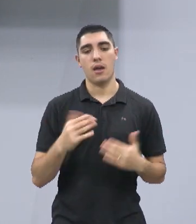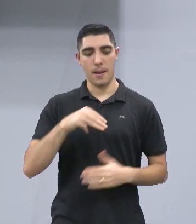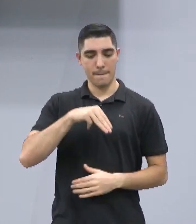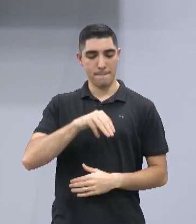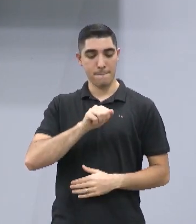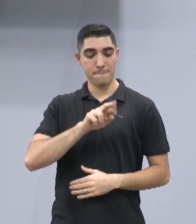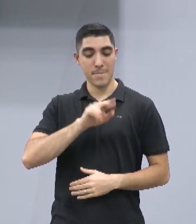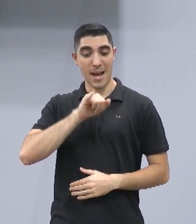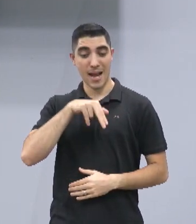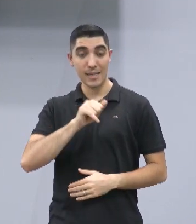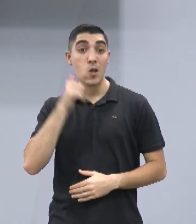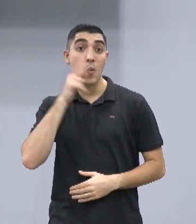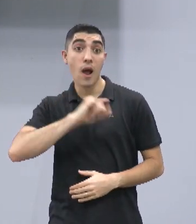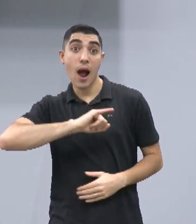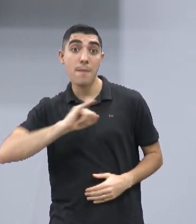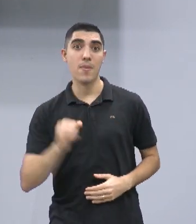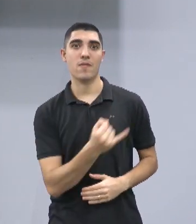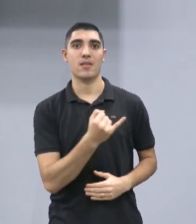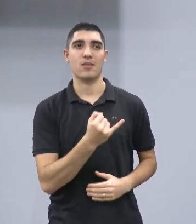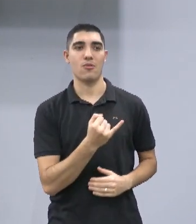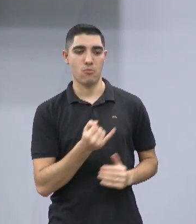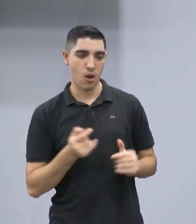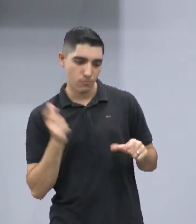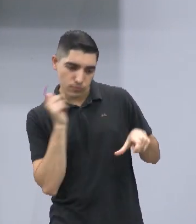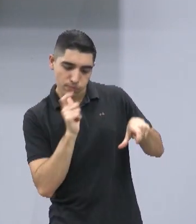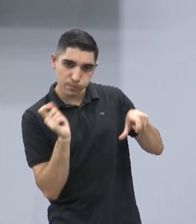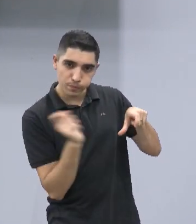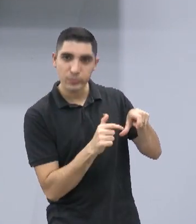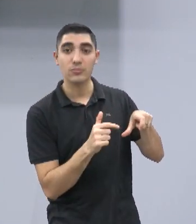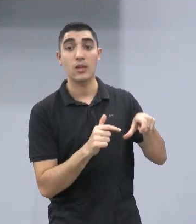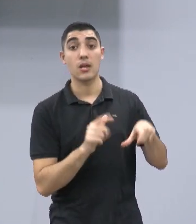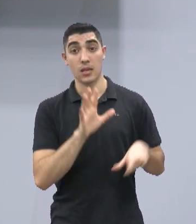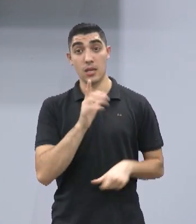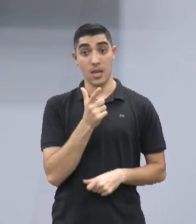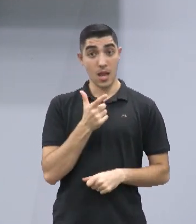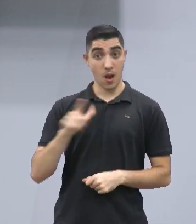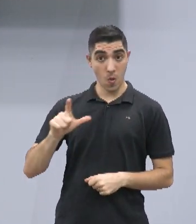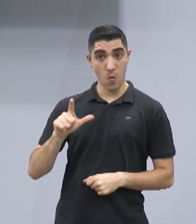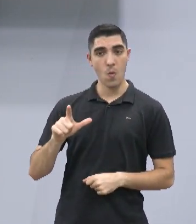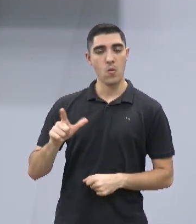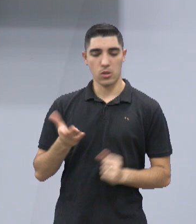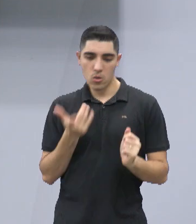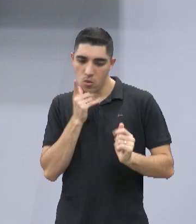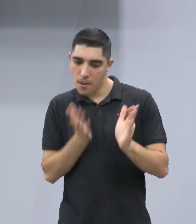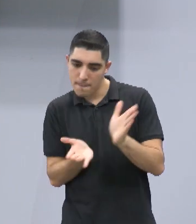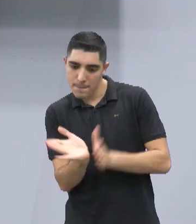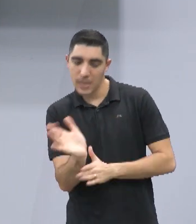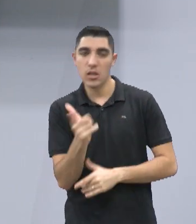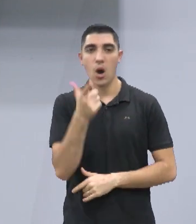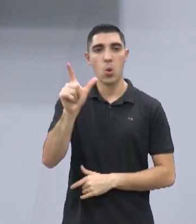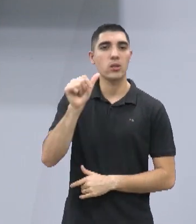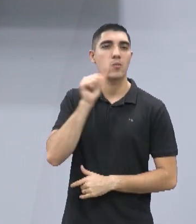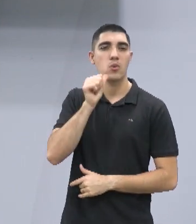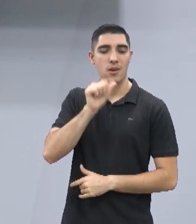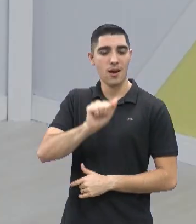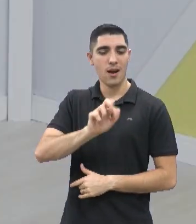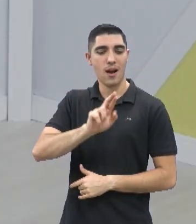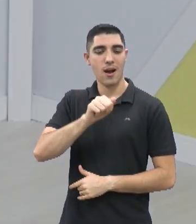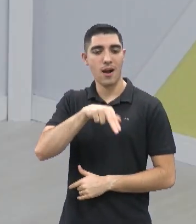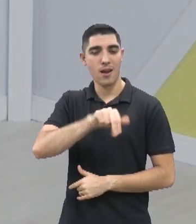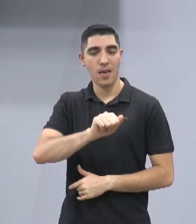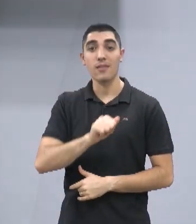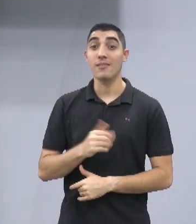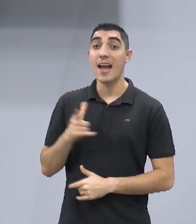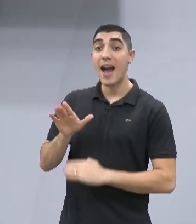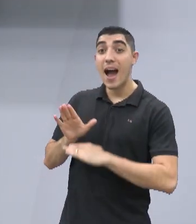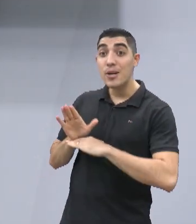duas bolas ali. Uma ela conseguiu fazer o gol e a outra ela deu o passe para a Aranda fazer o quarto gol. Ajudando a companheira,